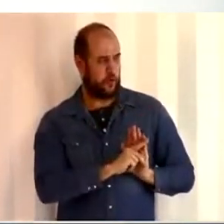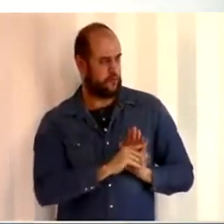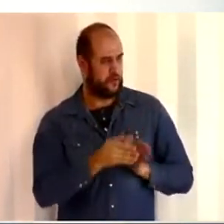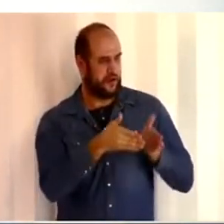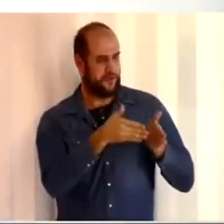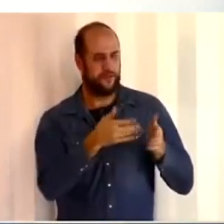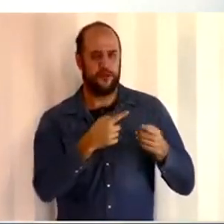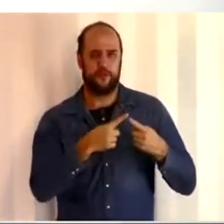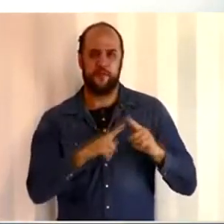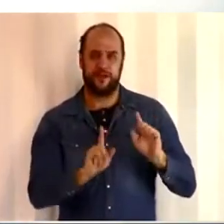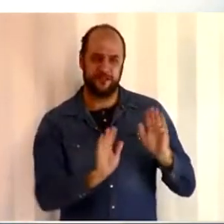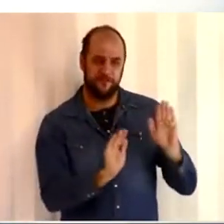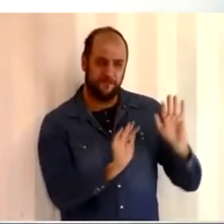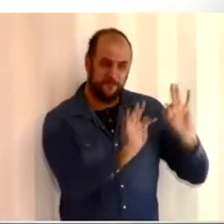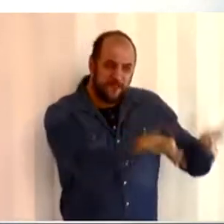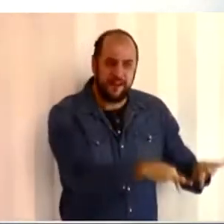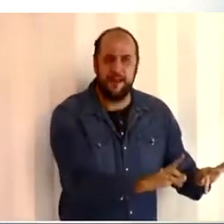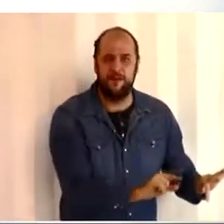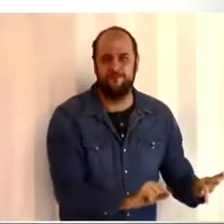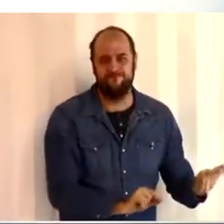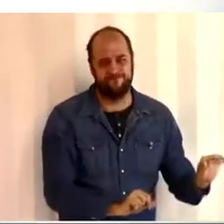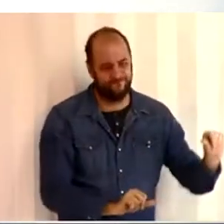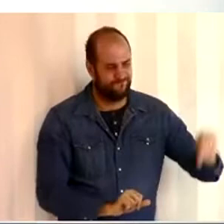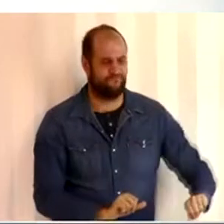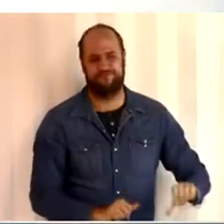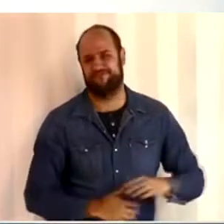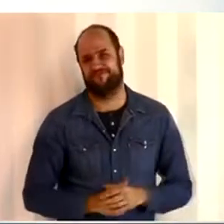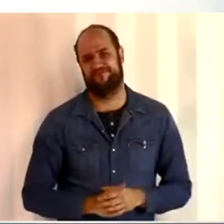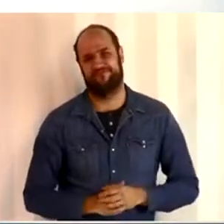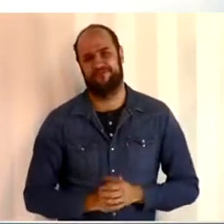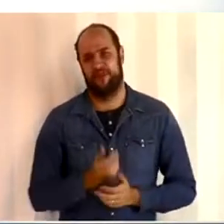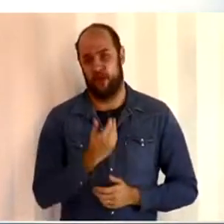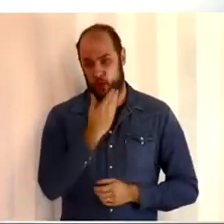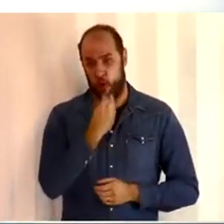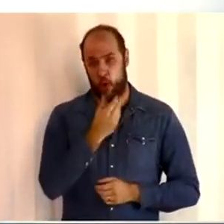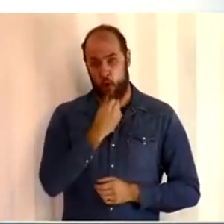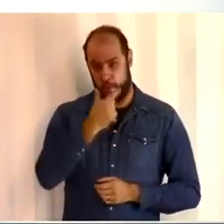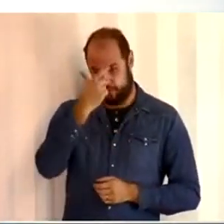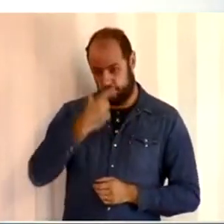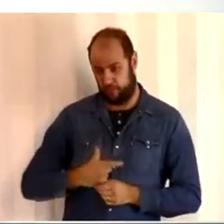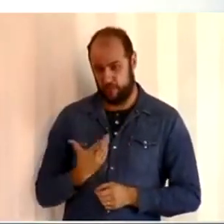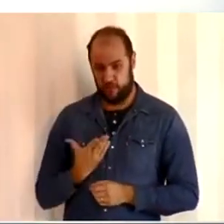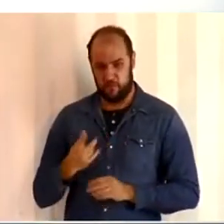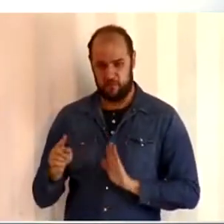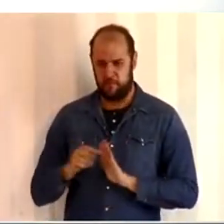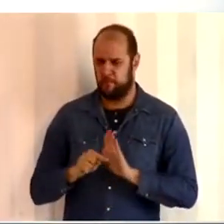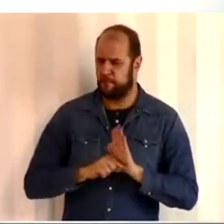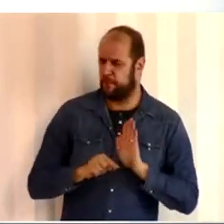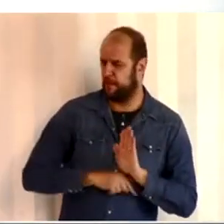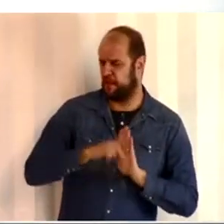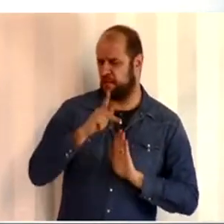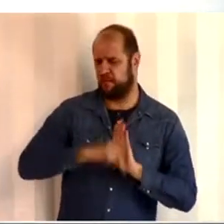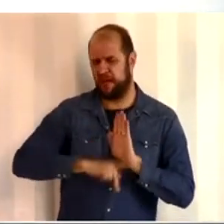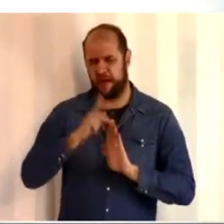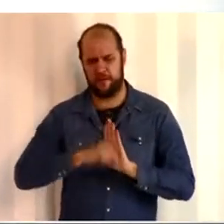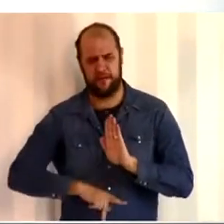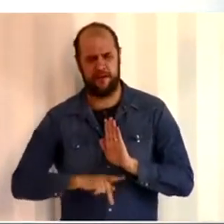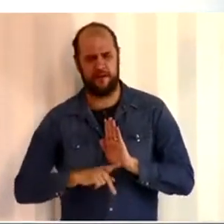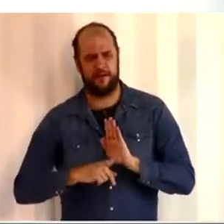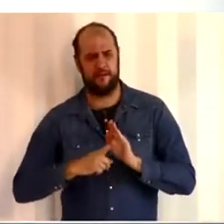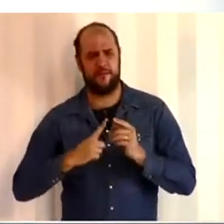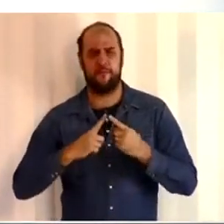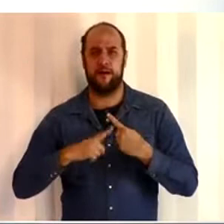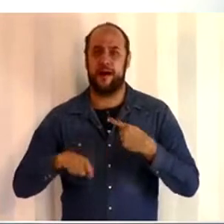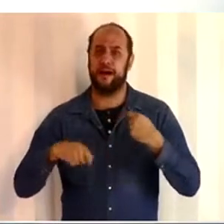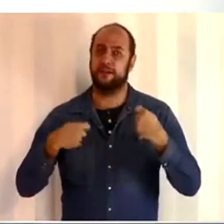seu fim não é o melhor. O homem às vezes traça os seus planos, os seus projetos, mas ele precisa cantar, como